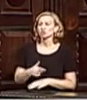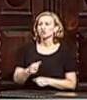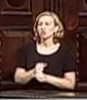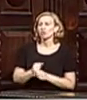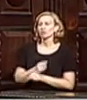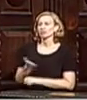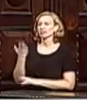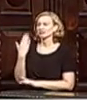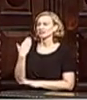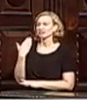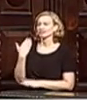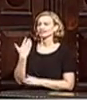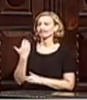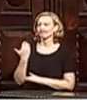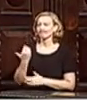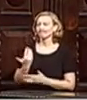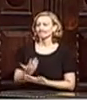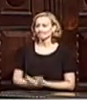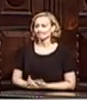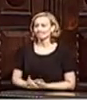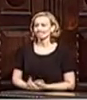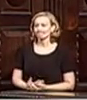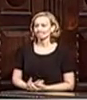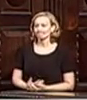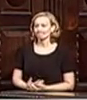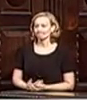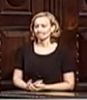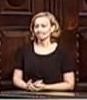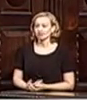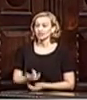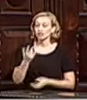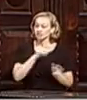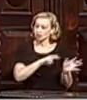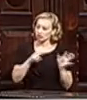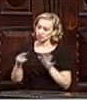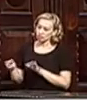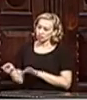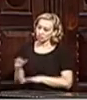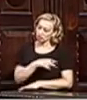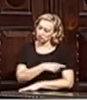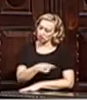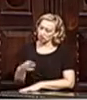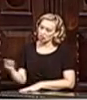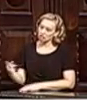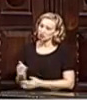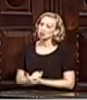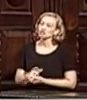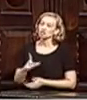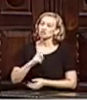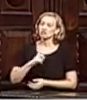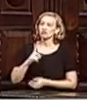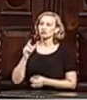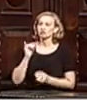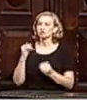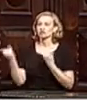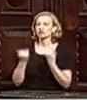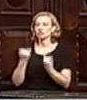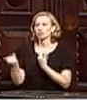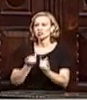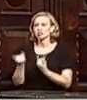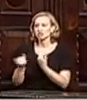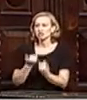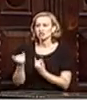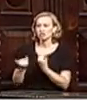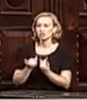do nosso Estado e também no Brasil. Essa semana tivemos informações que diversas seguradoras começam